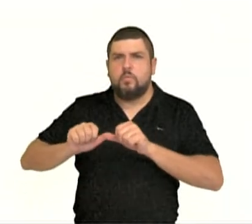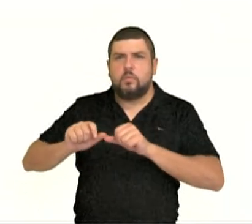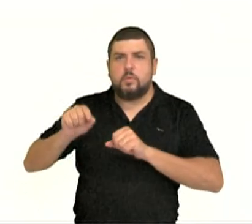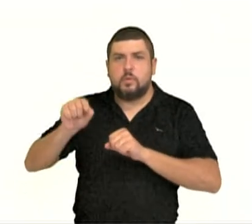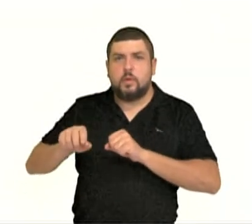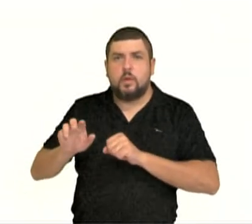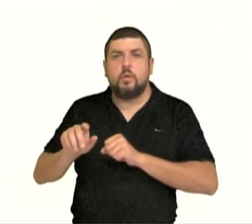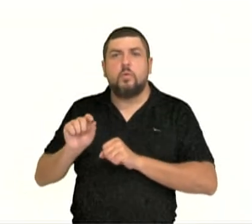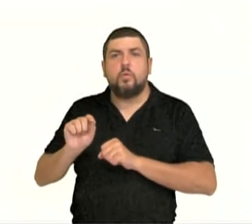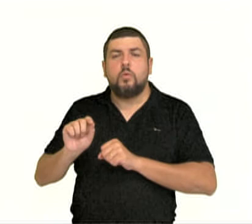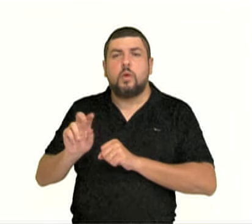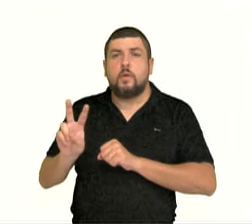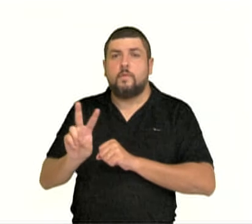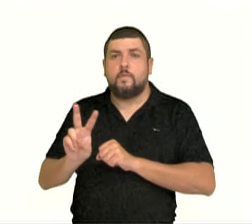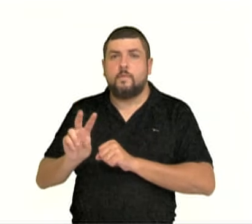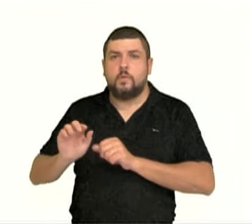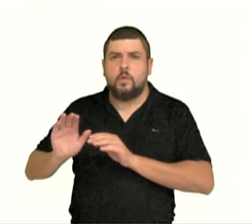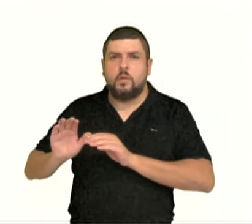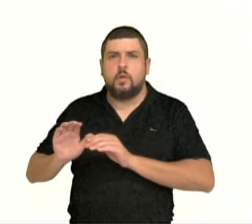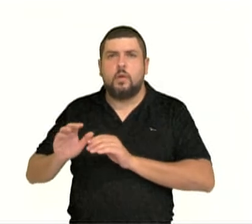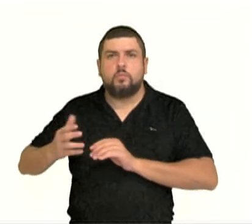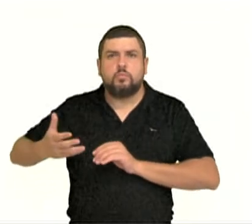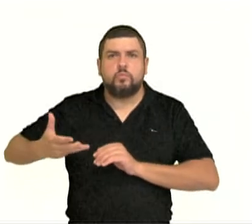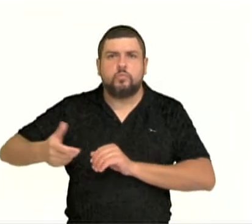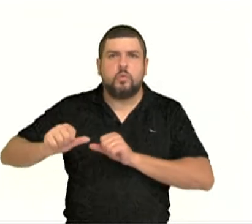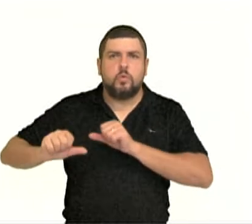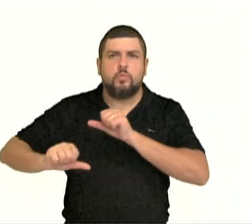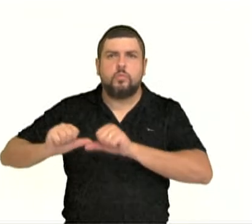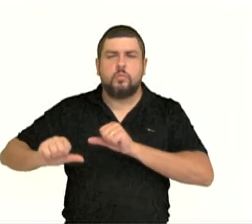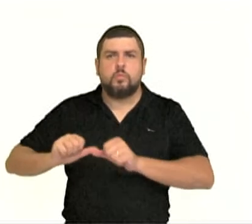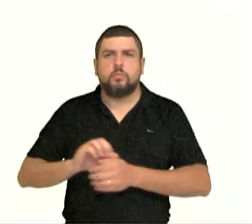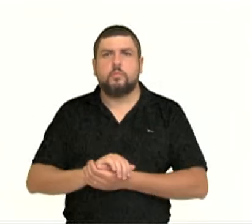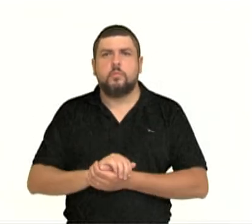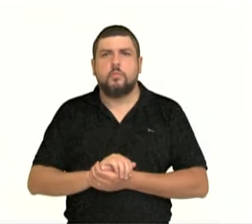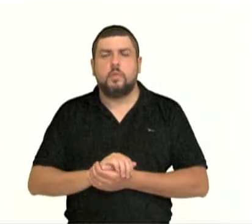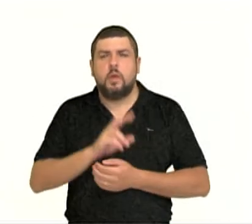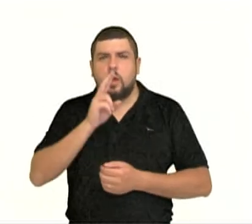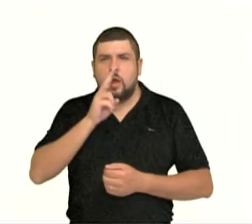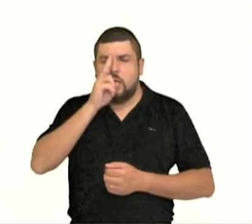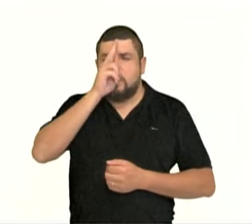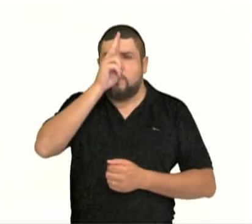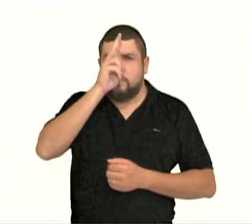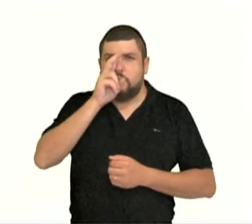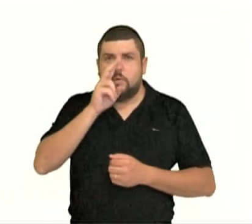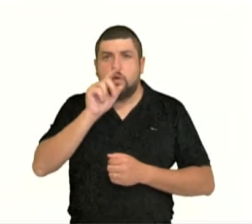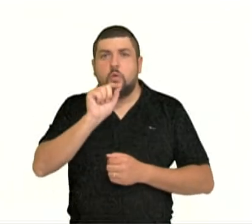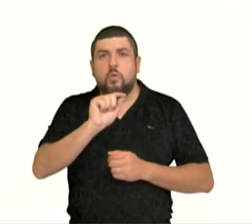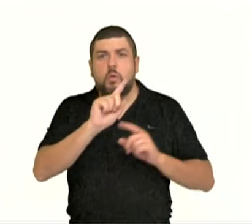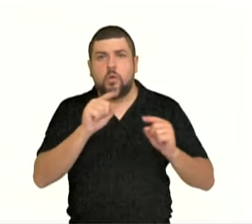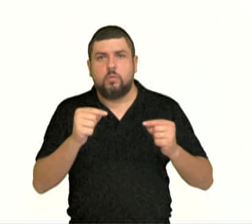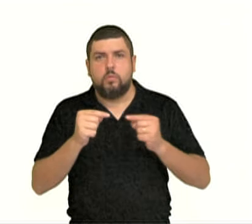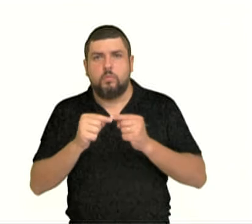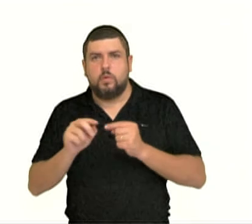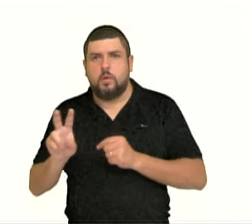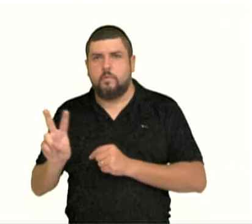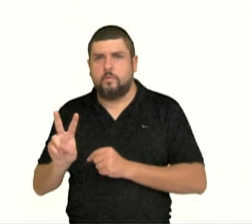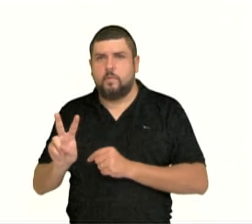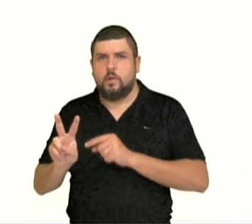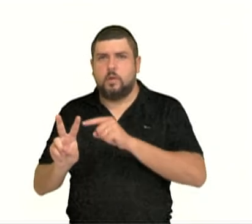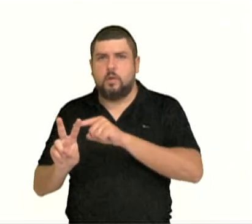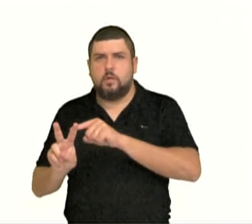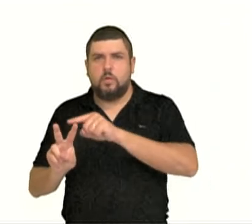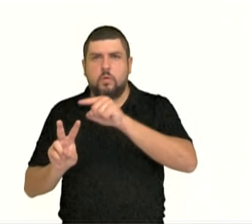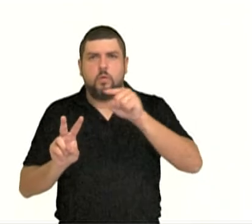seja, se o impulso está relacionado com a força e a força muda a velocidade e a velocidade está relacionada com a quantidade